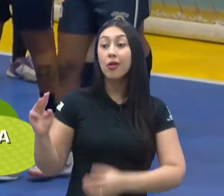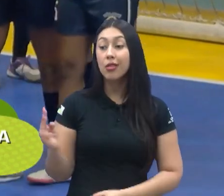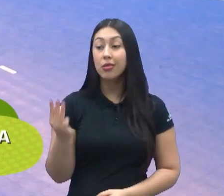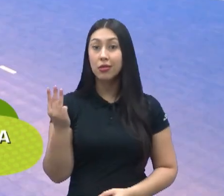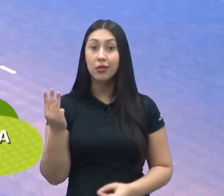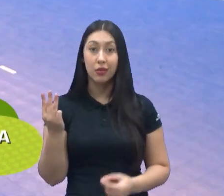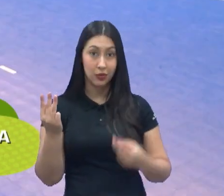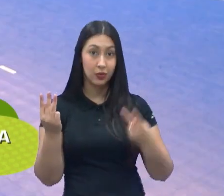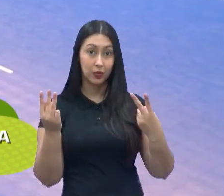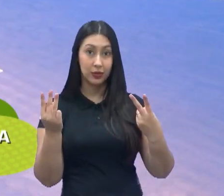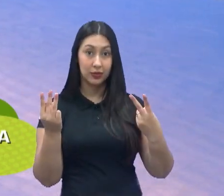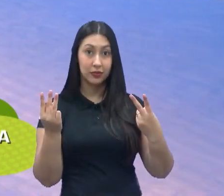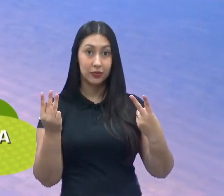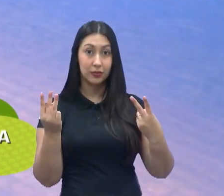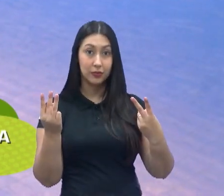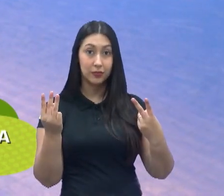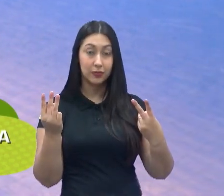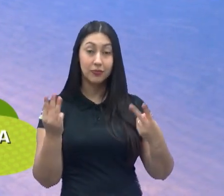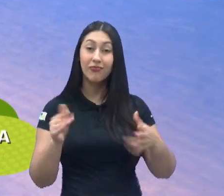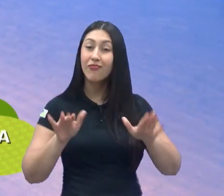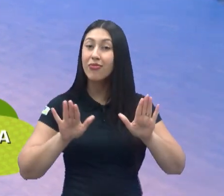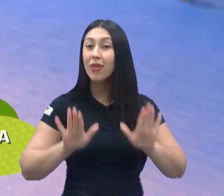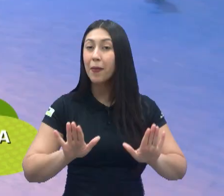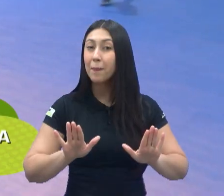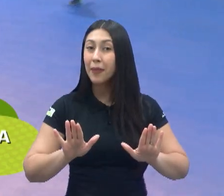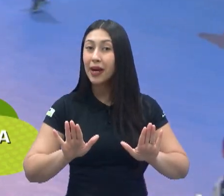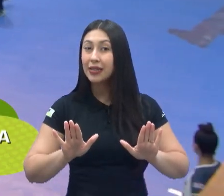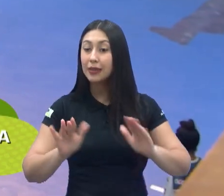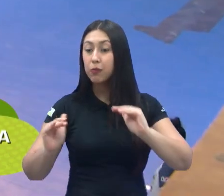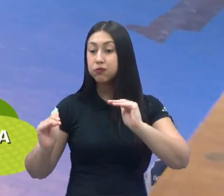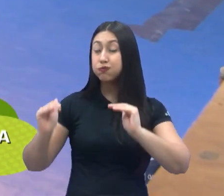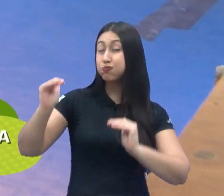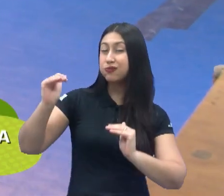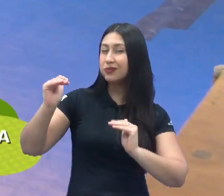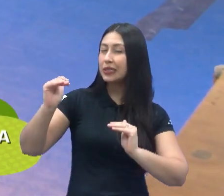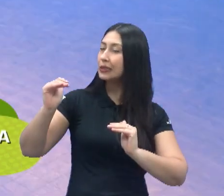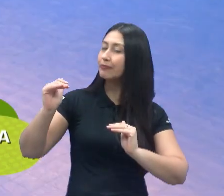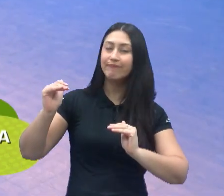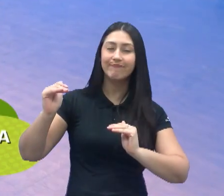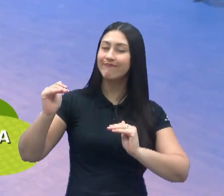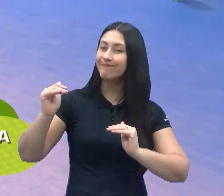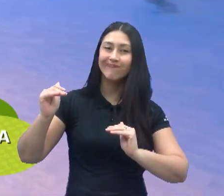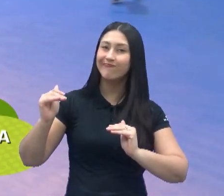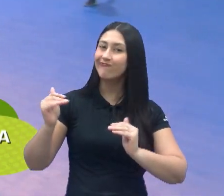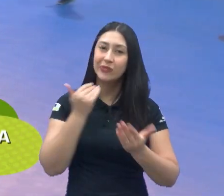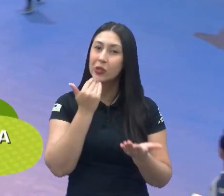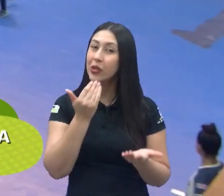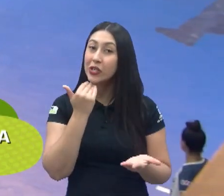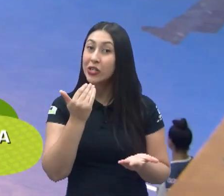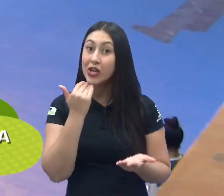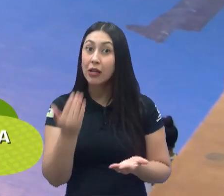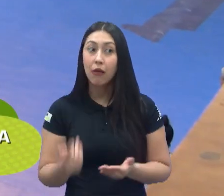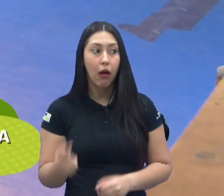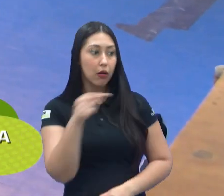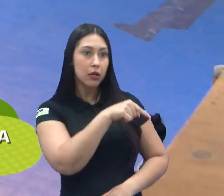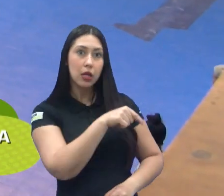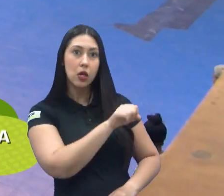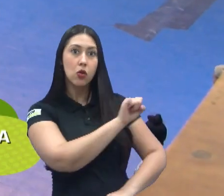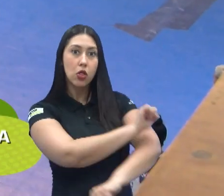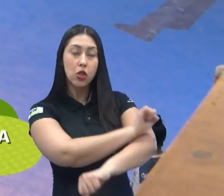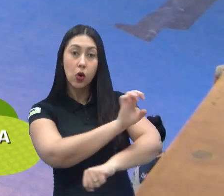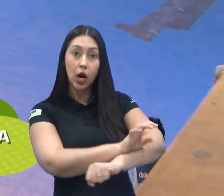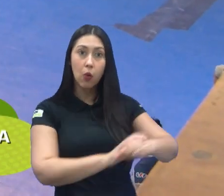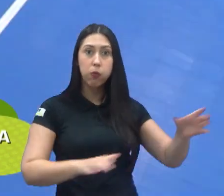3-2. Mas como vantagem não entra em quadra, quem começou assustando foi o time de São Carlos, com